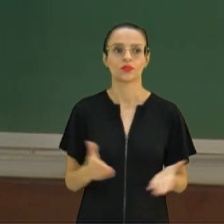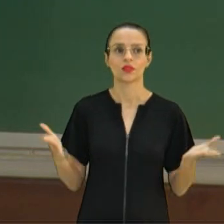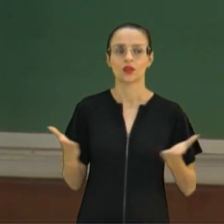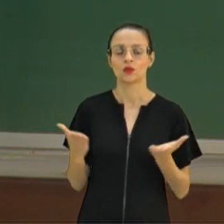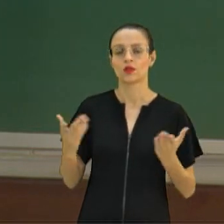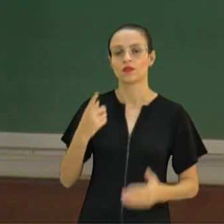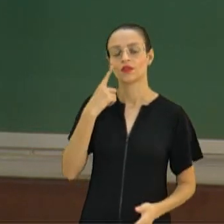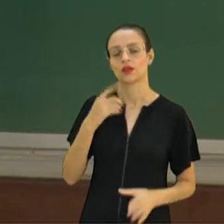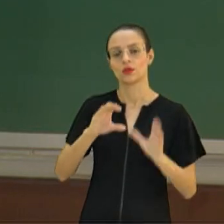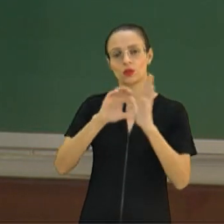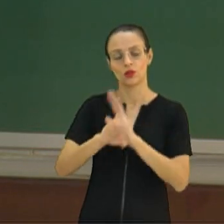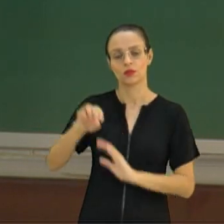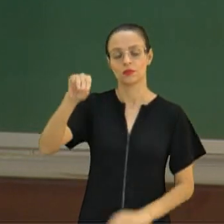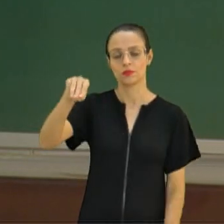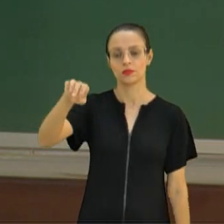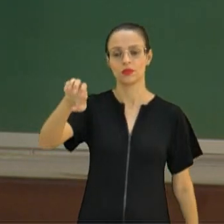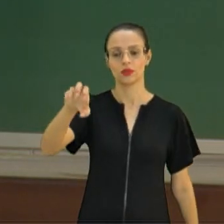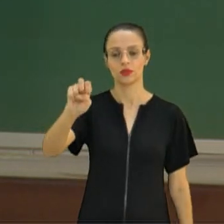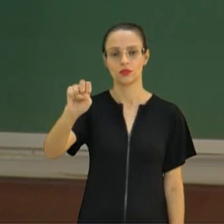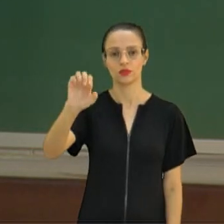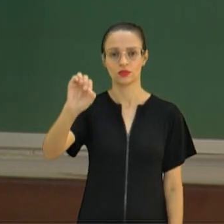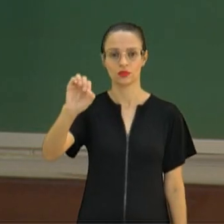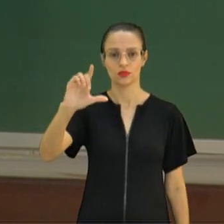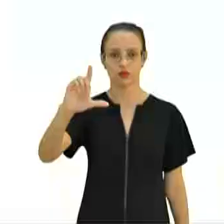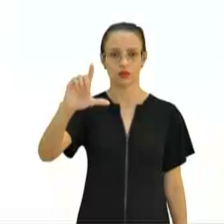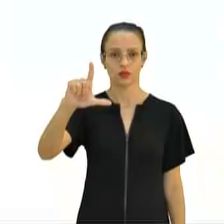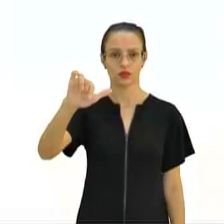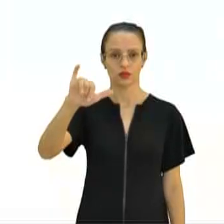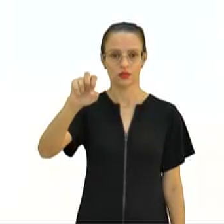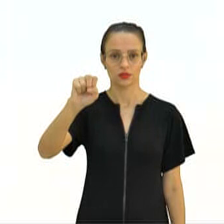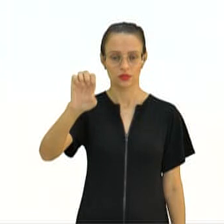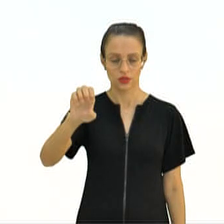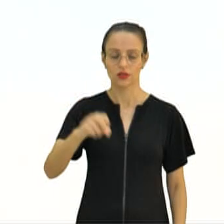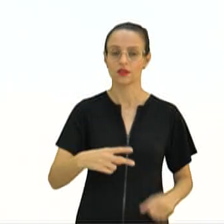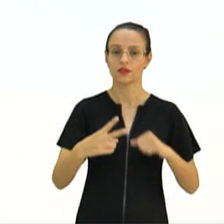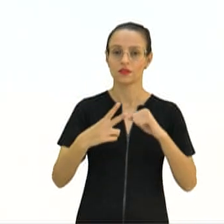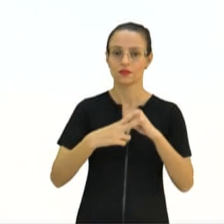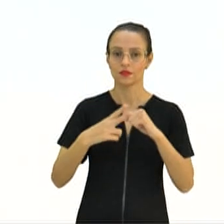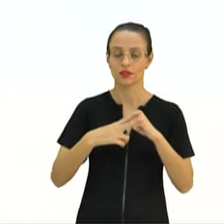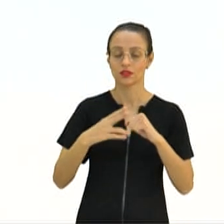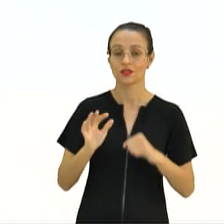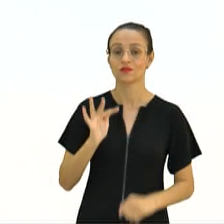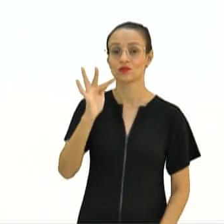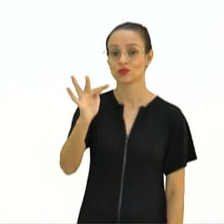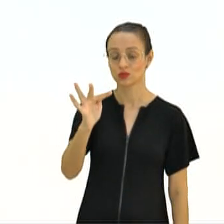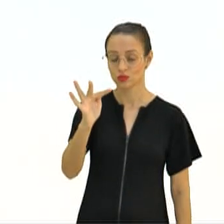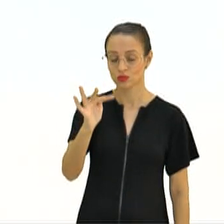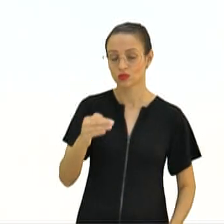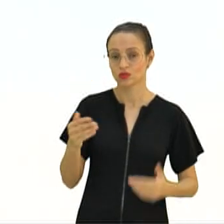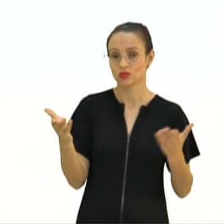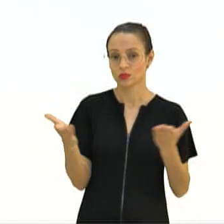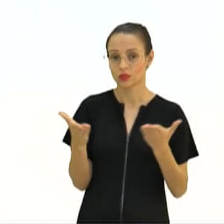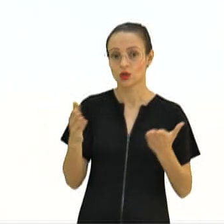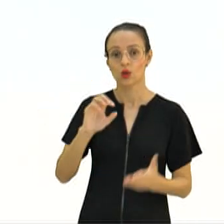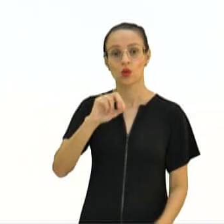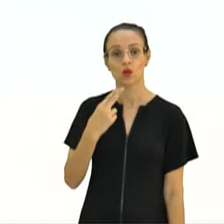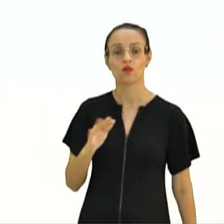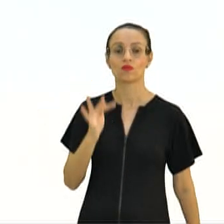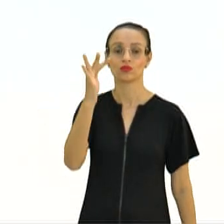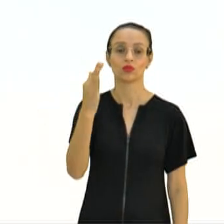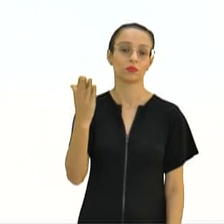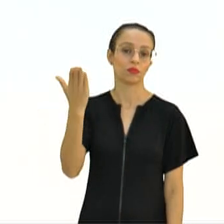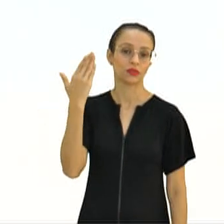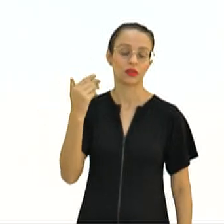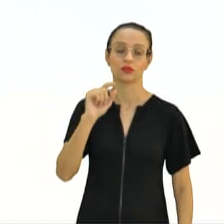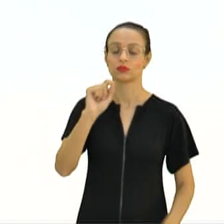Agora vejamos o conceito de mesóclise. Quando o verbo está no futuro do presente ou no futuro do pretérito,